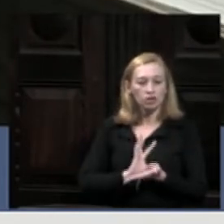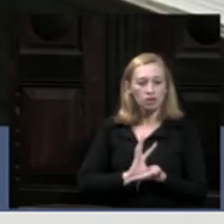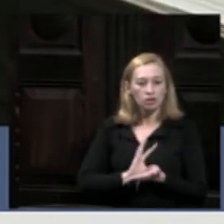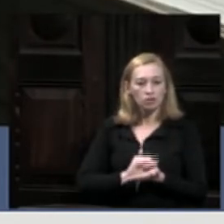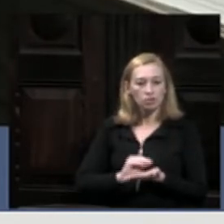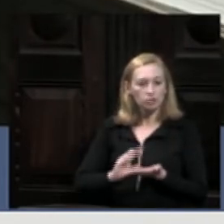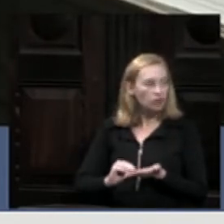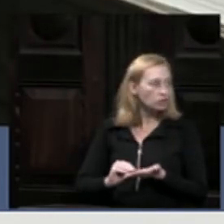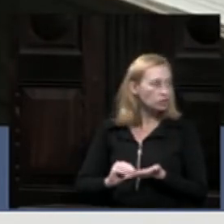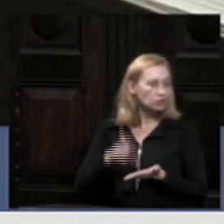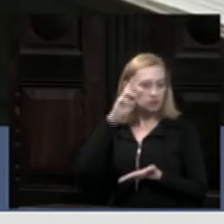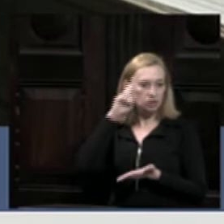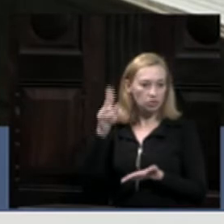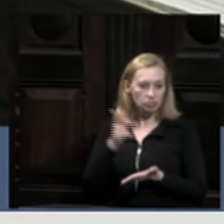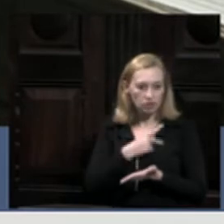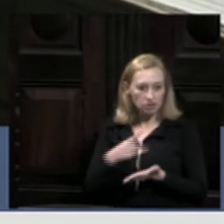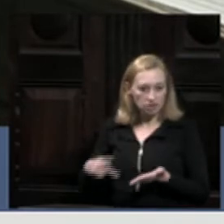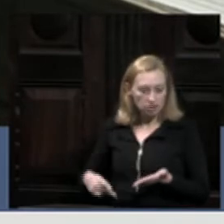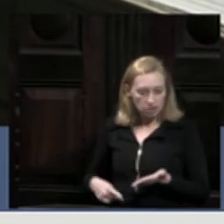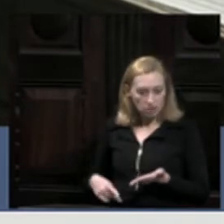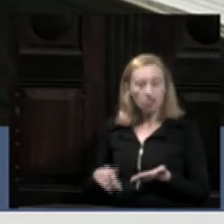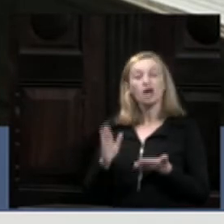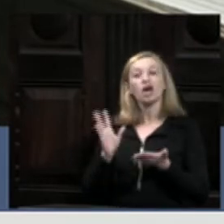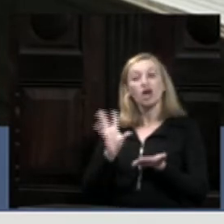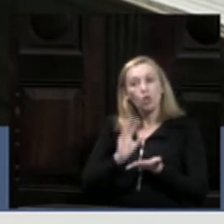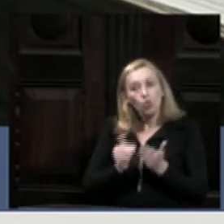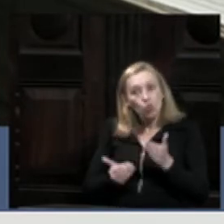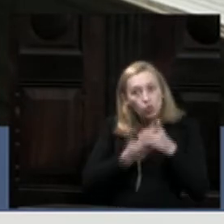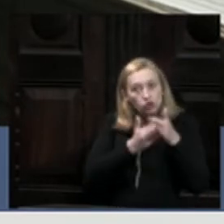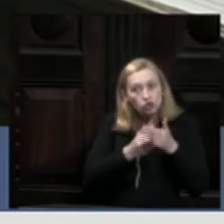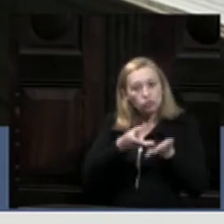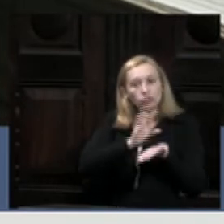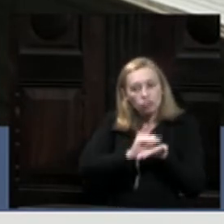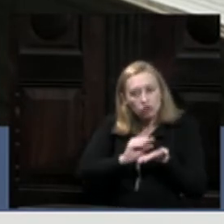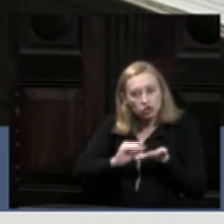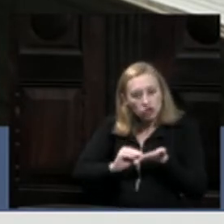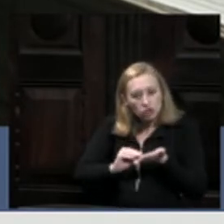Senhor presidente, é o último projeto em pauta.